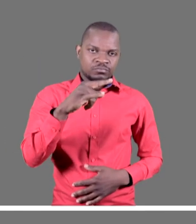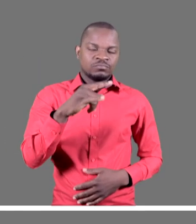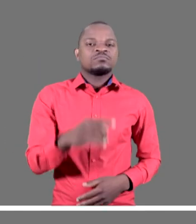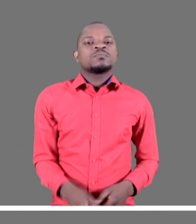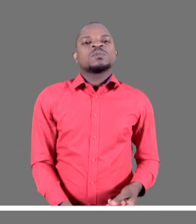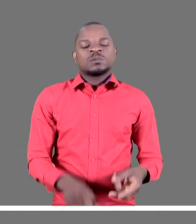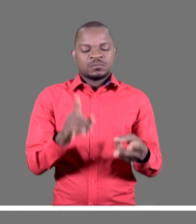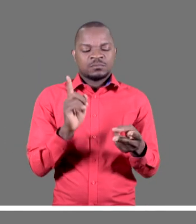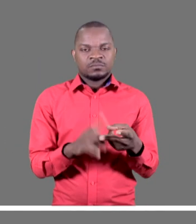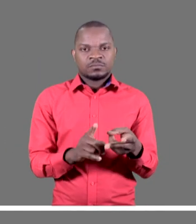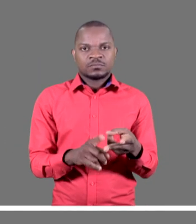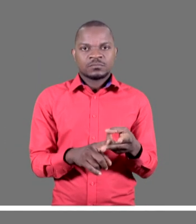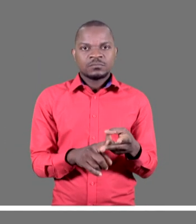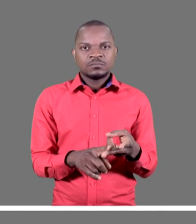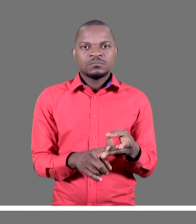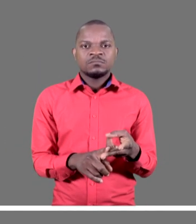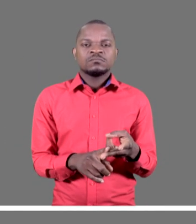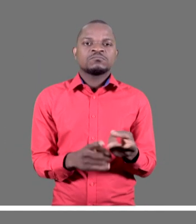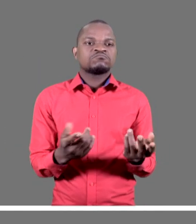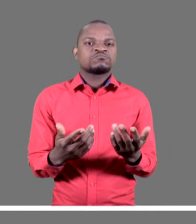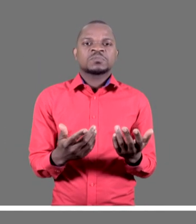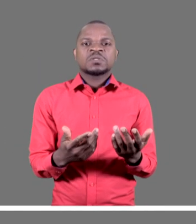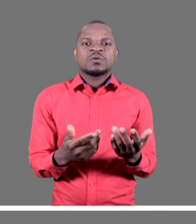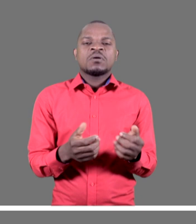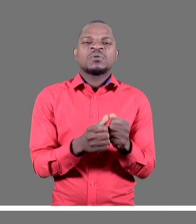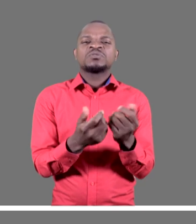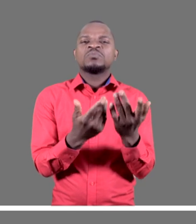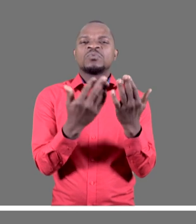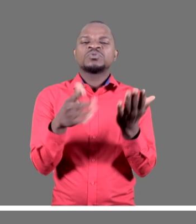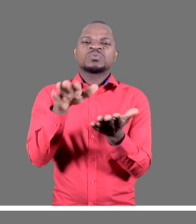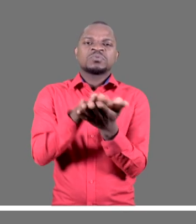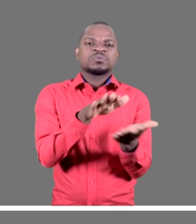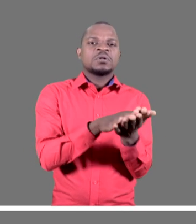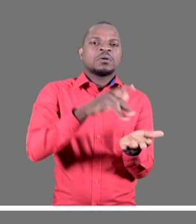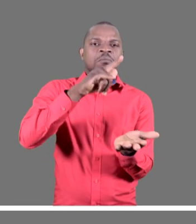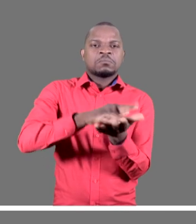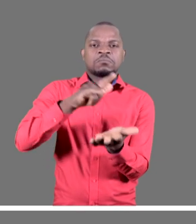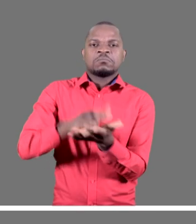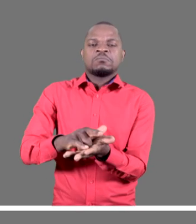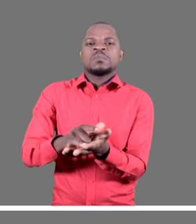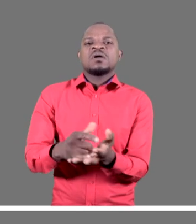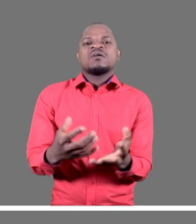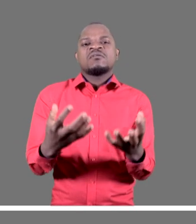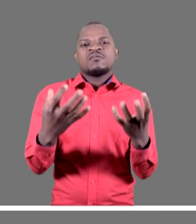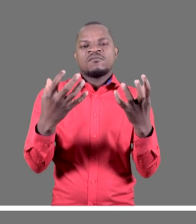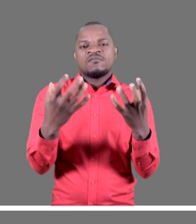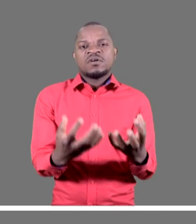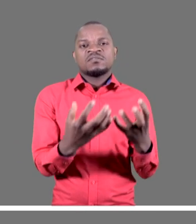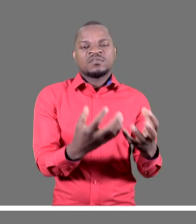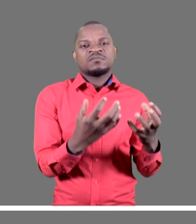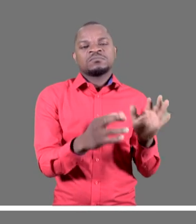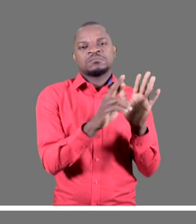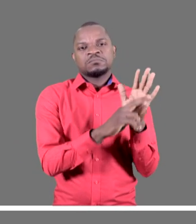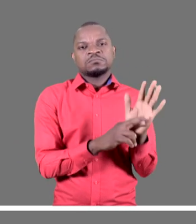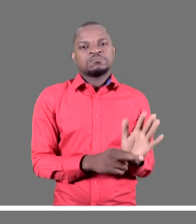A existência de mangas, como se tenta justificar, em muitos aeroportos de Moçambique não tem mangas. Só os